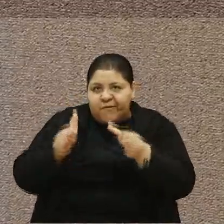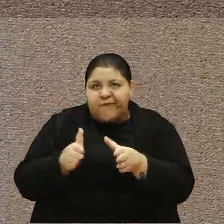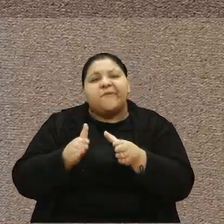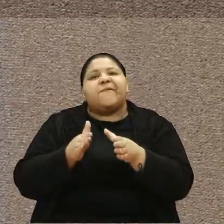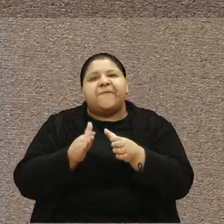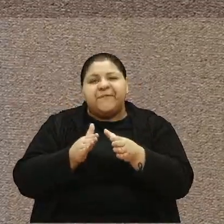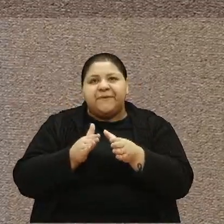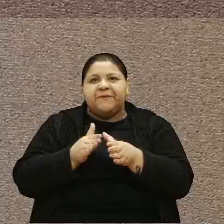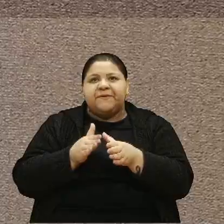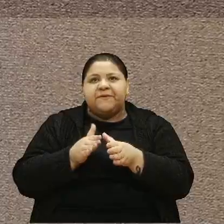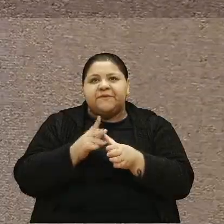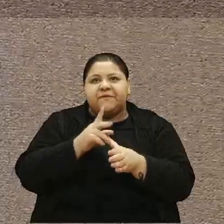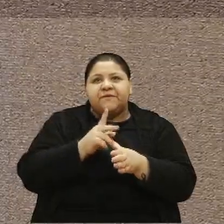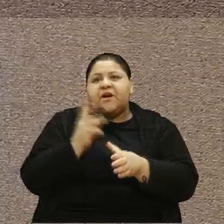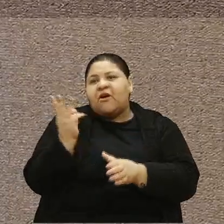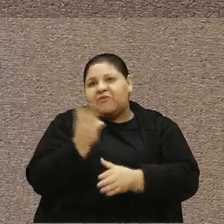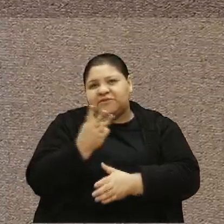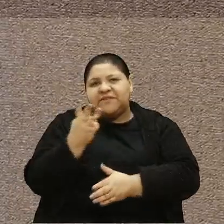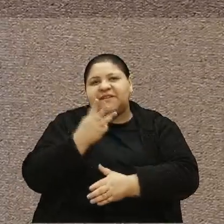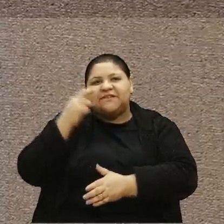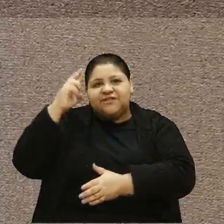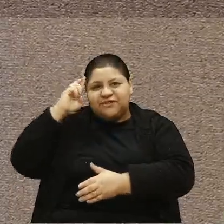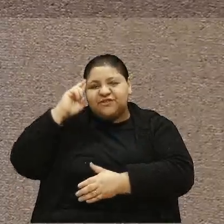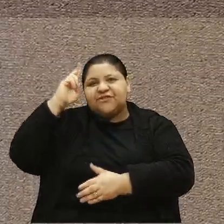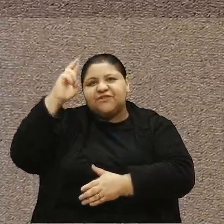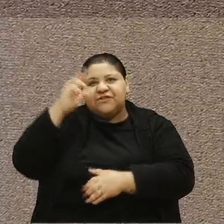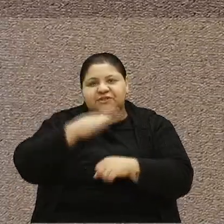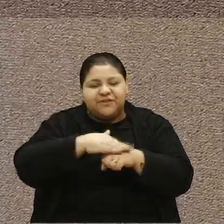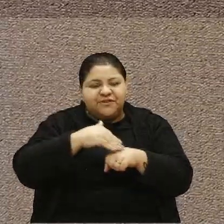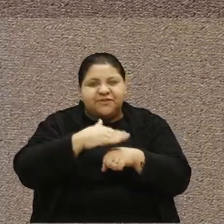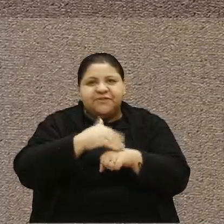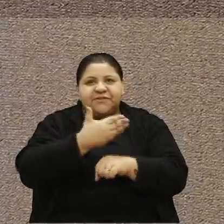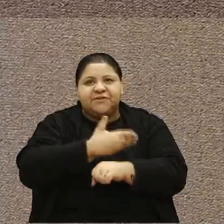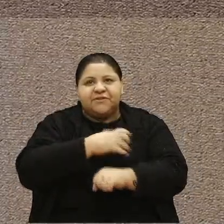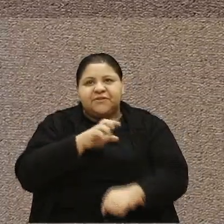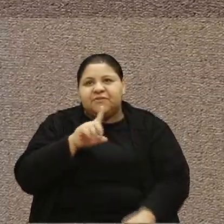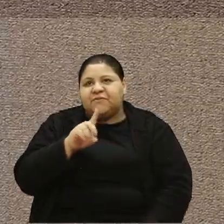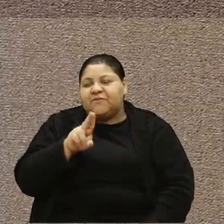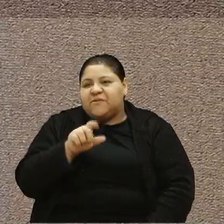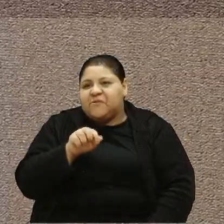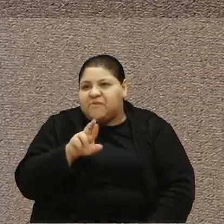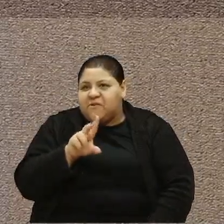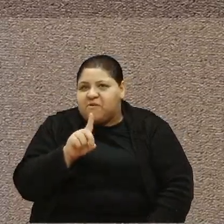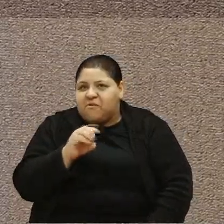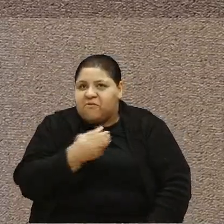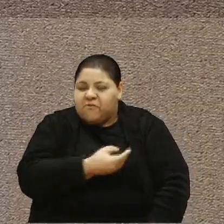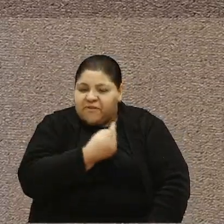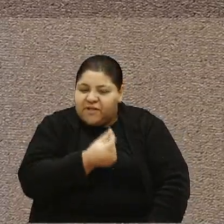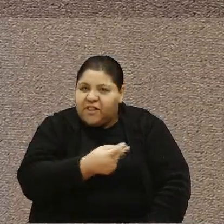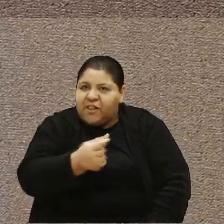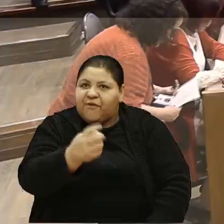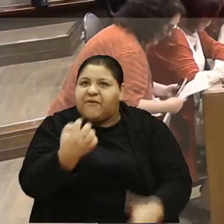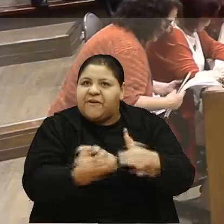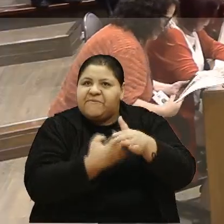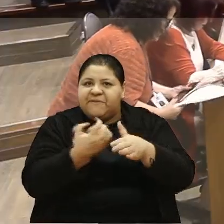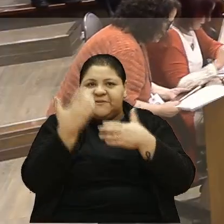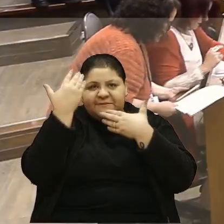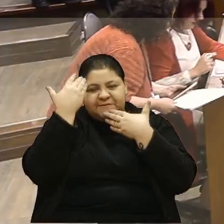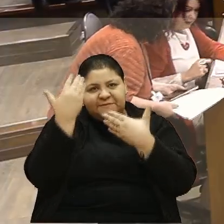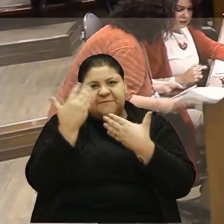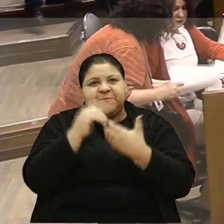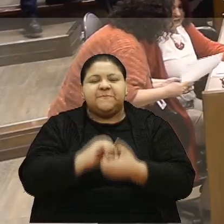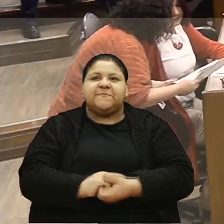Então, a Pamela, ao Júlio César e ao meu querido amigo Eduardo, vida longa, Ruven Arquitetura. Obrigado. Obrigado,